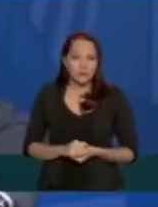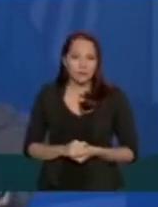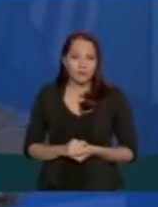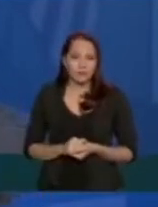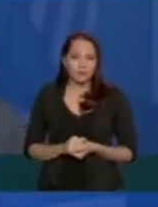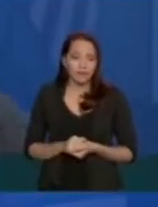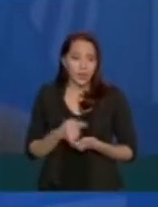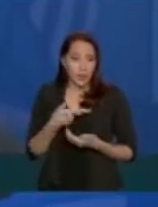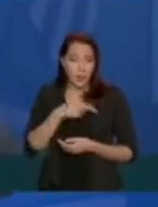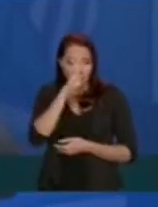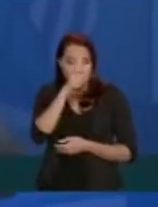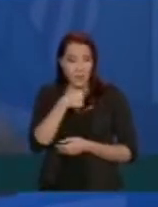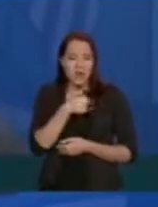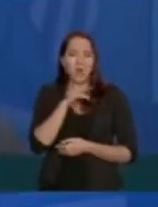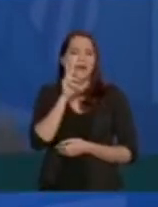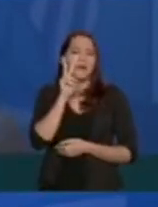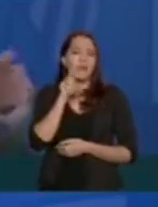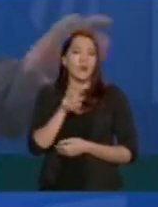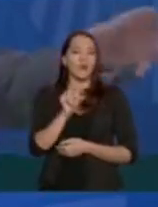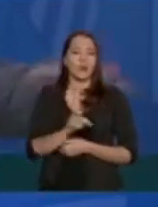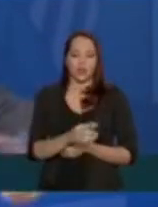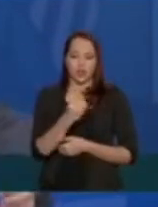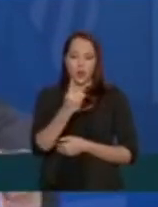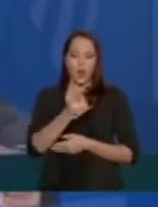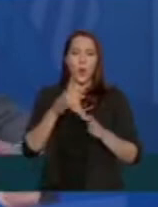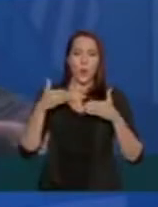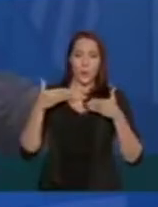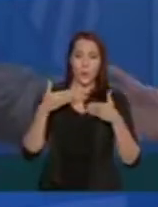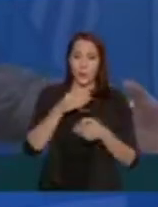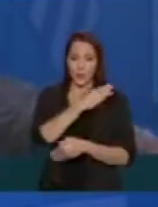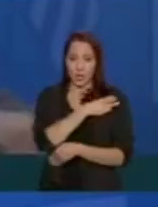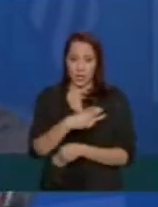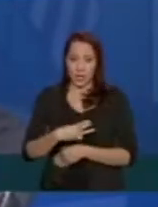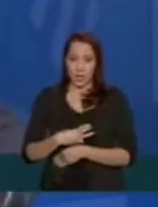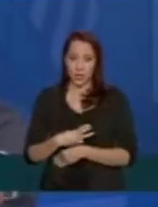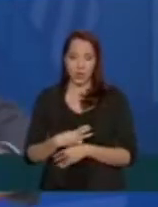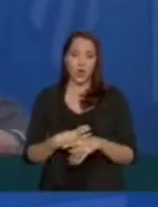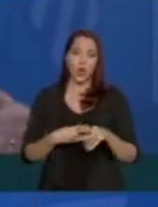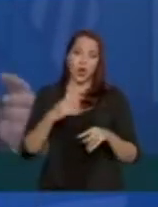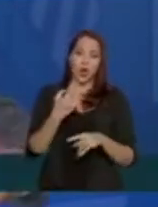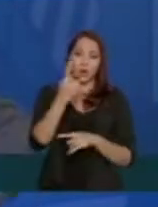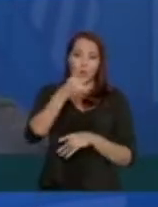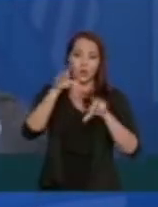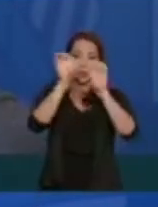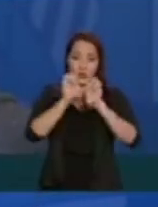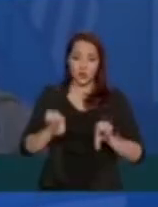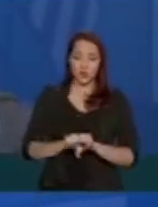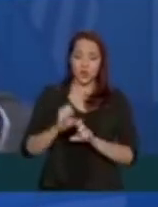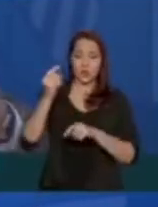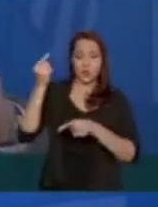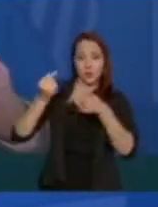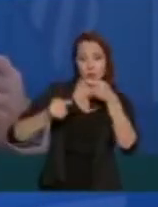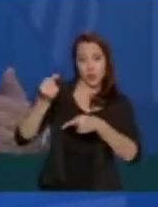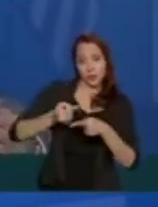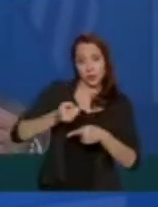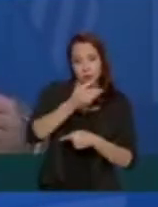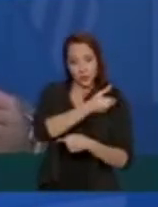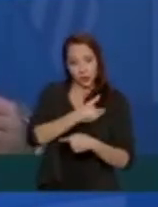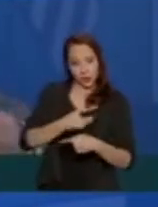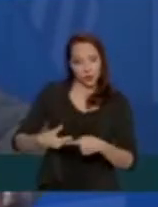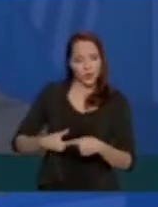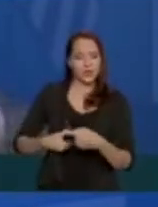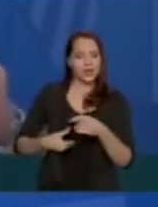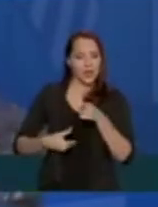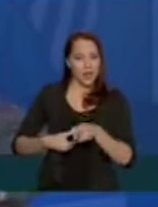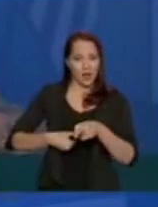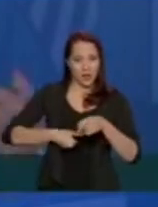É ver se com um ministro as políticas públicas, ou com uma única estrutura, as políticas públicas,